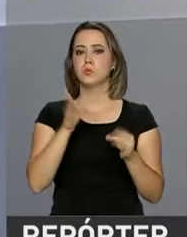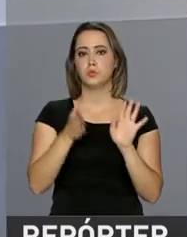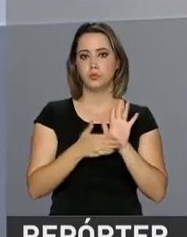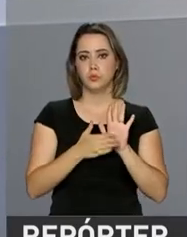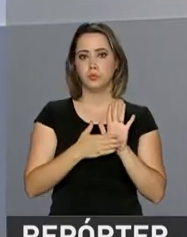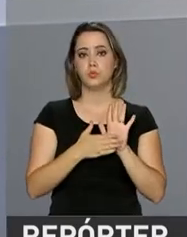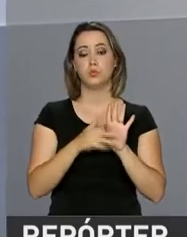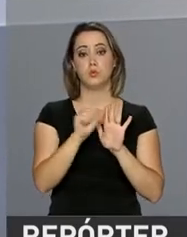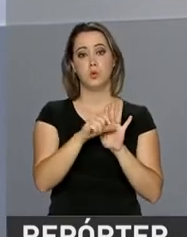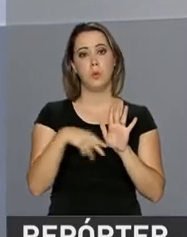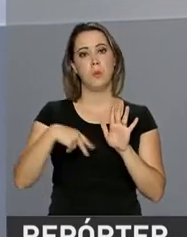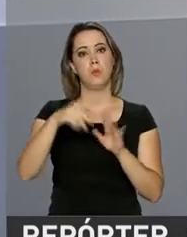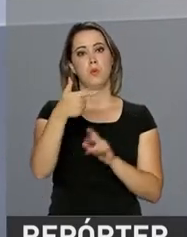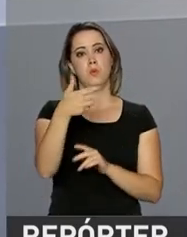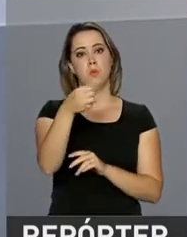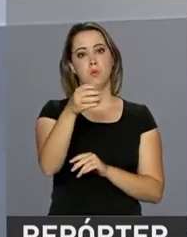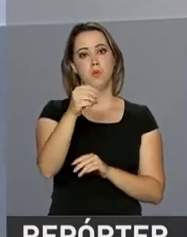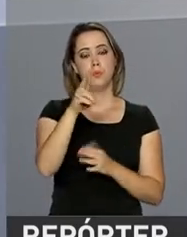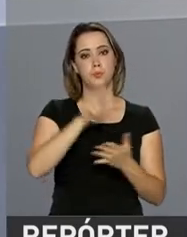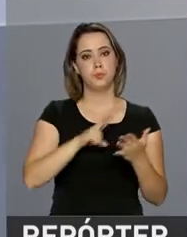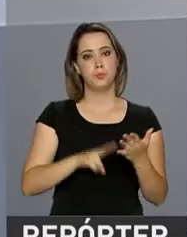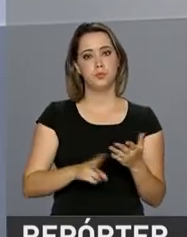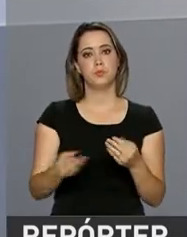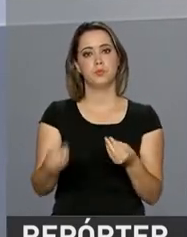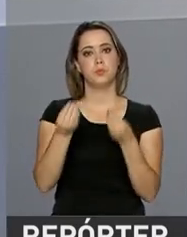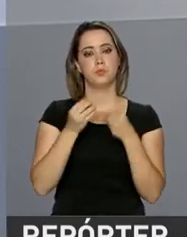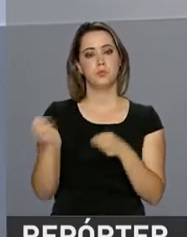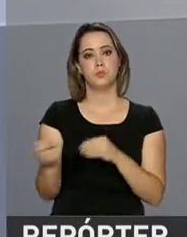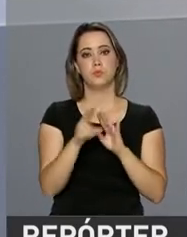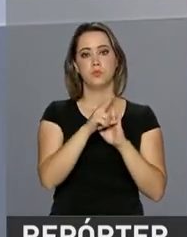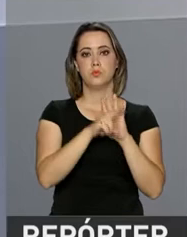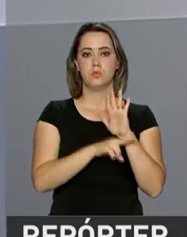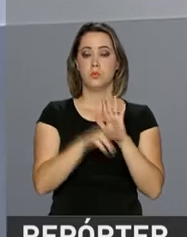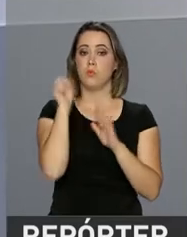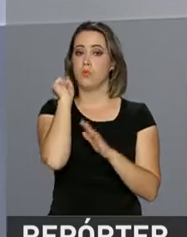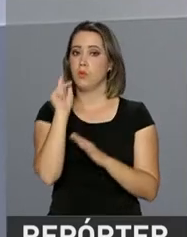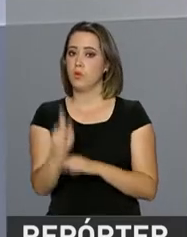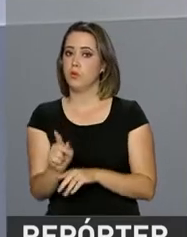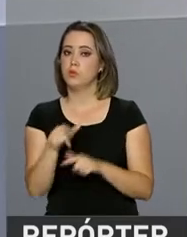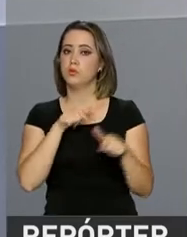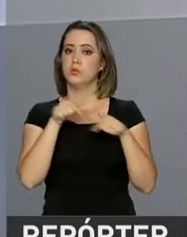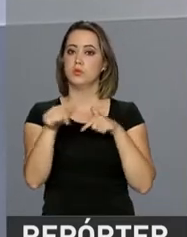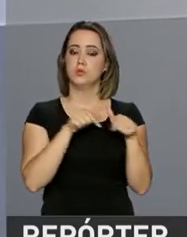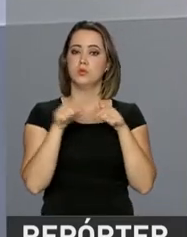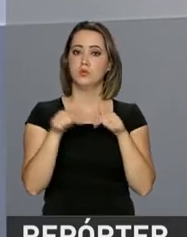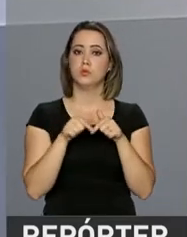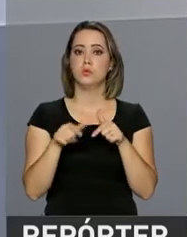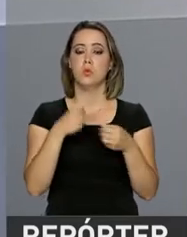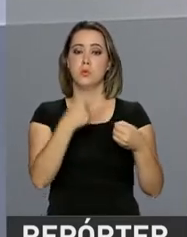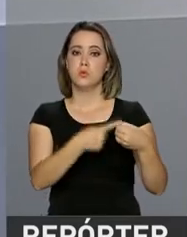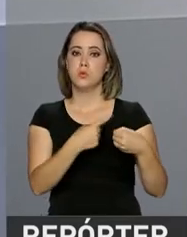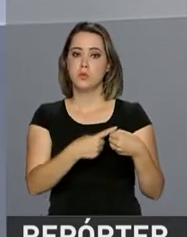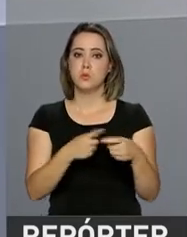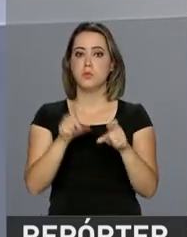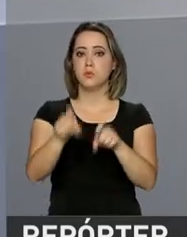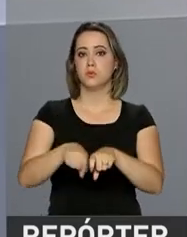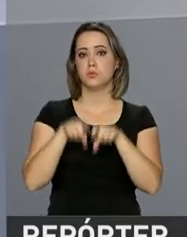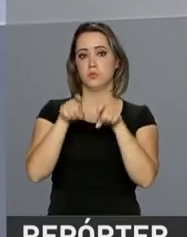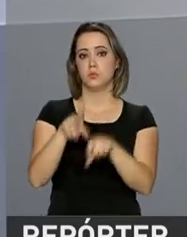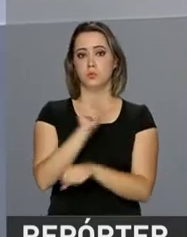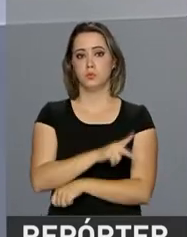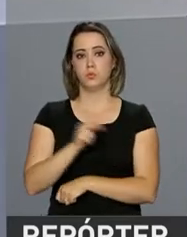do texto, que tem mais de 200 páginas e traz novas regras para aposentadorias de trabalhadores urbanos,